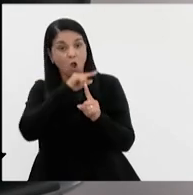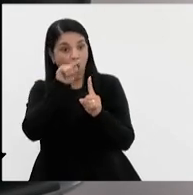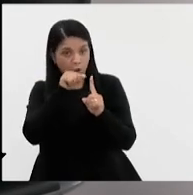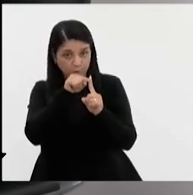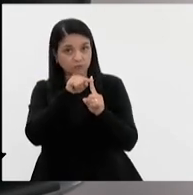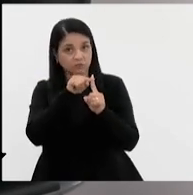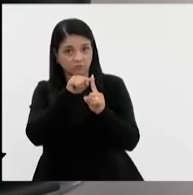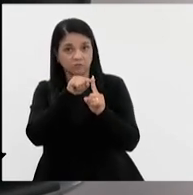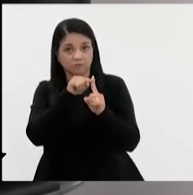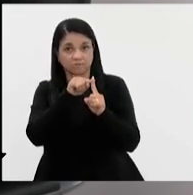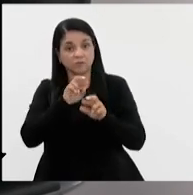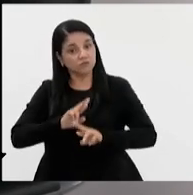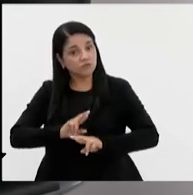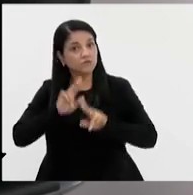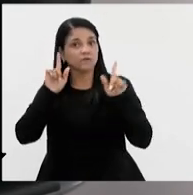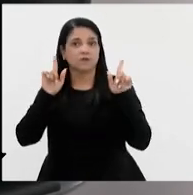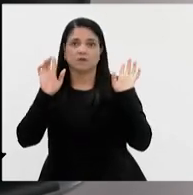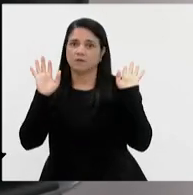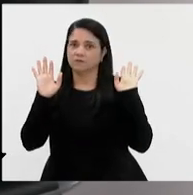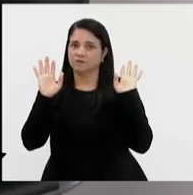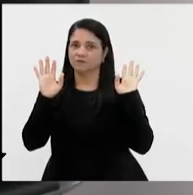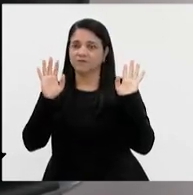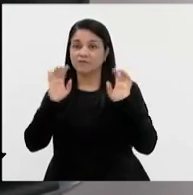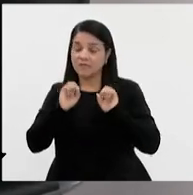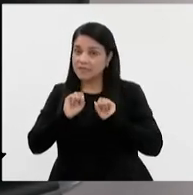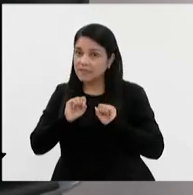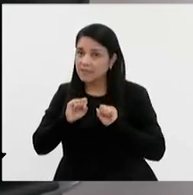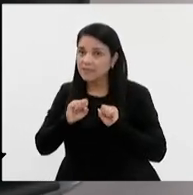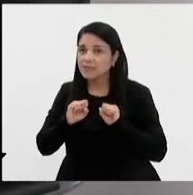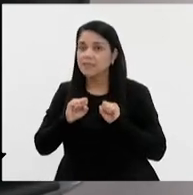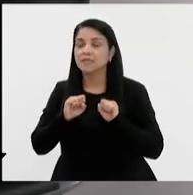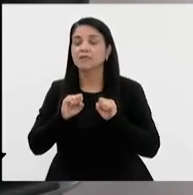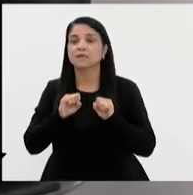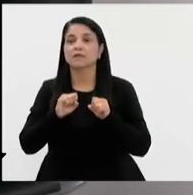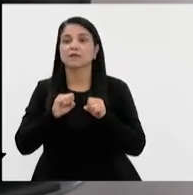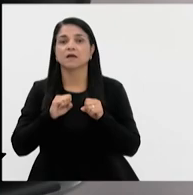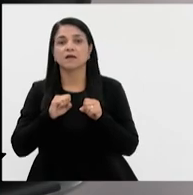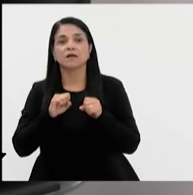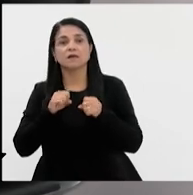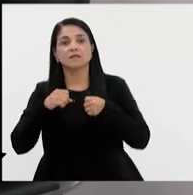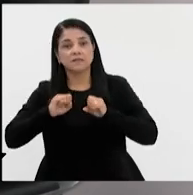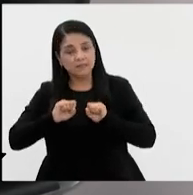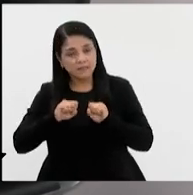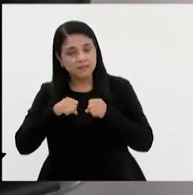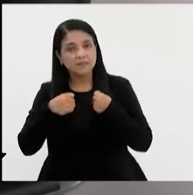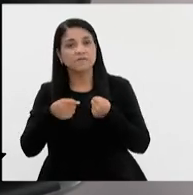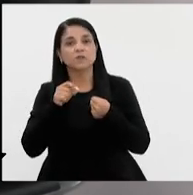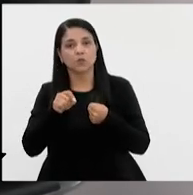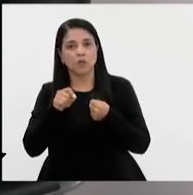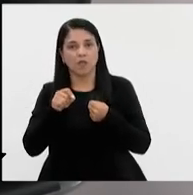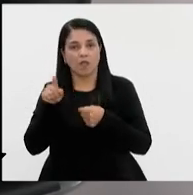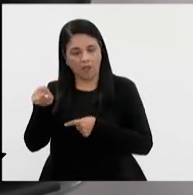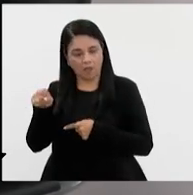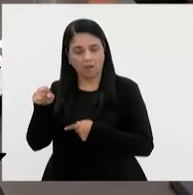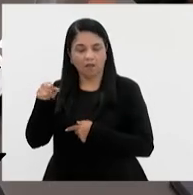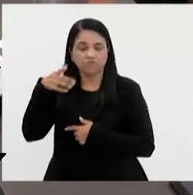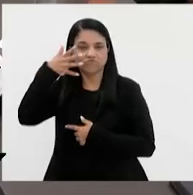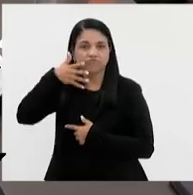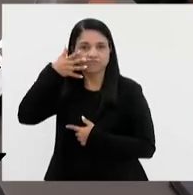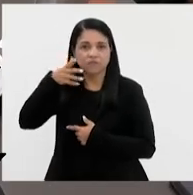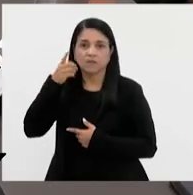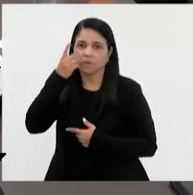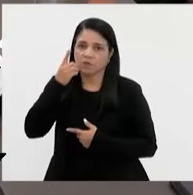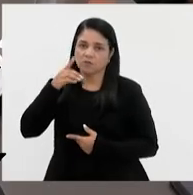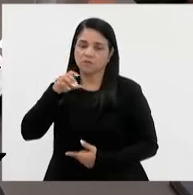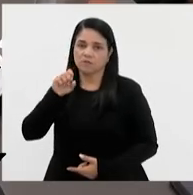Se eu falei defendendo, claramente não, Vossa Excelência não, mas a fala trazida pelo deputado Serafini. Se tiver